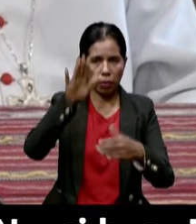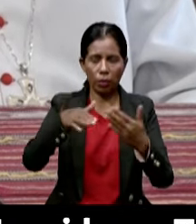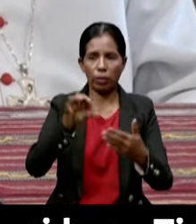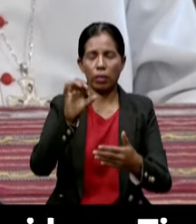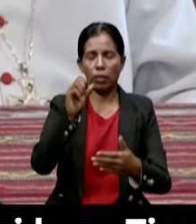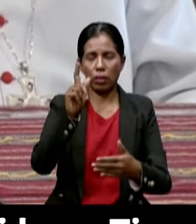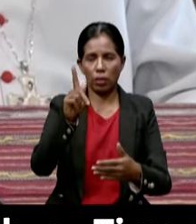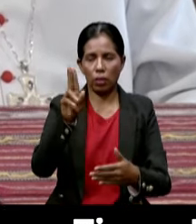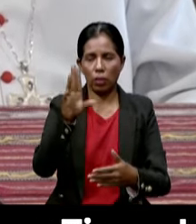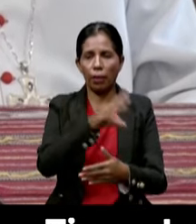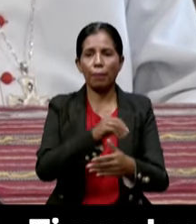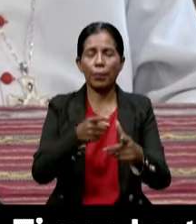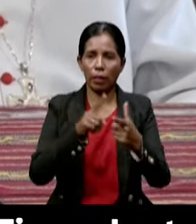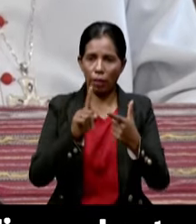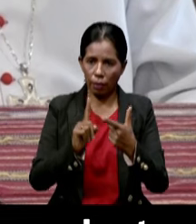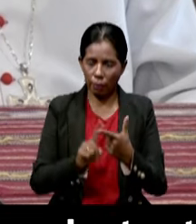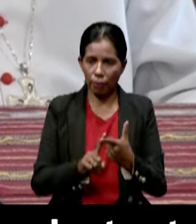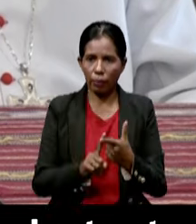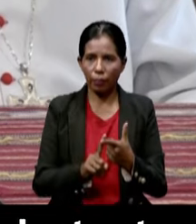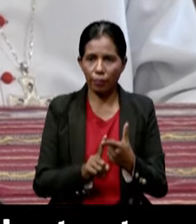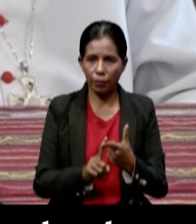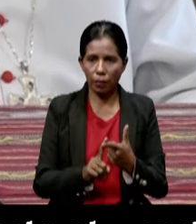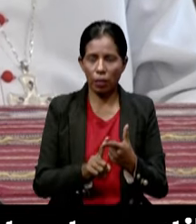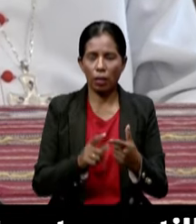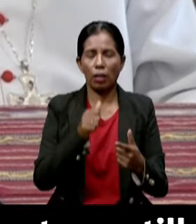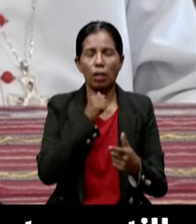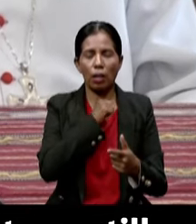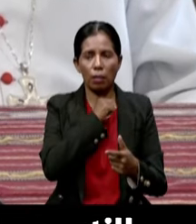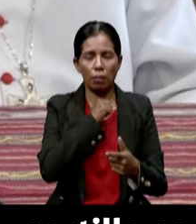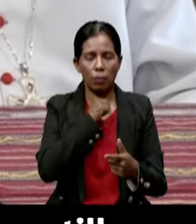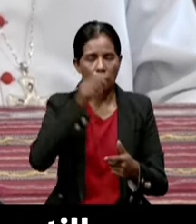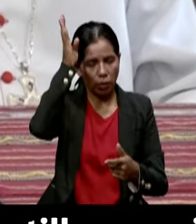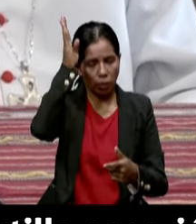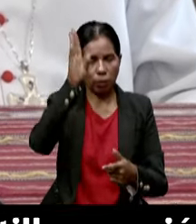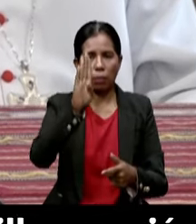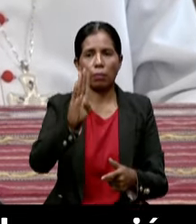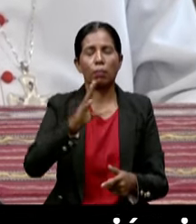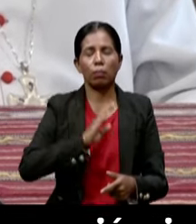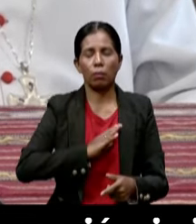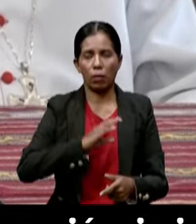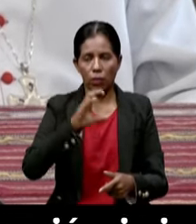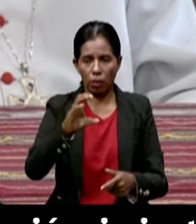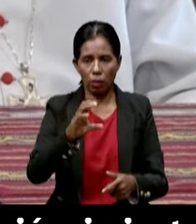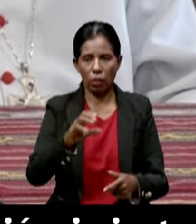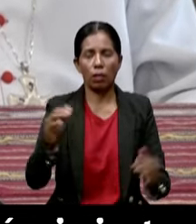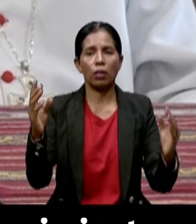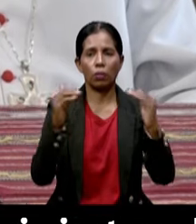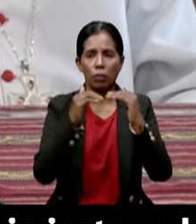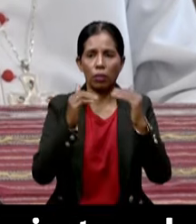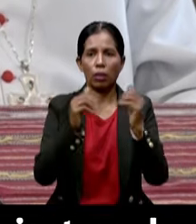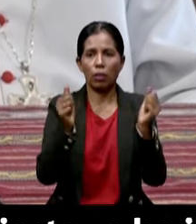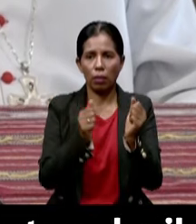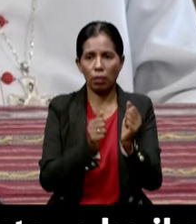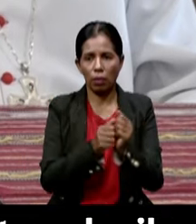Conferência Episcopal, e Dom Leandro, Bispo de Baucau, que serão lá para